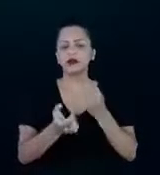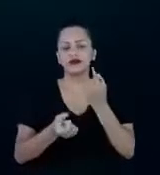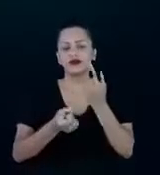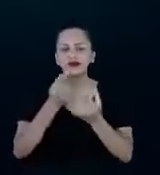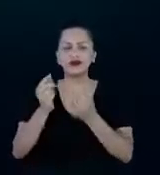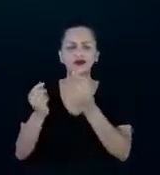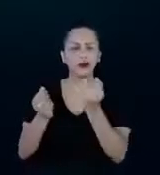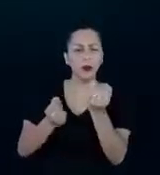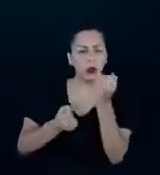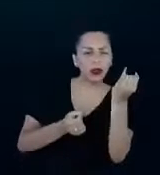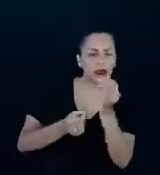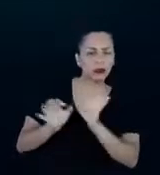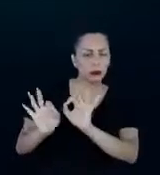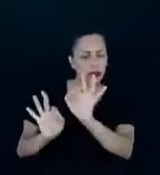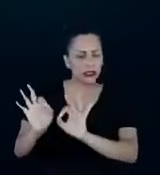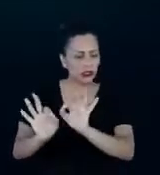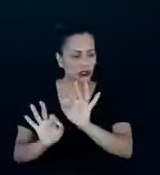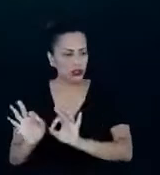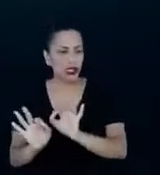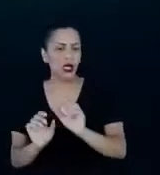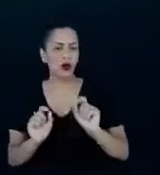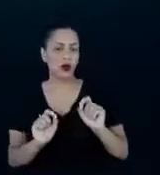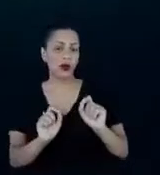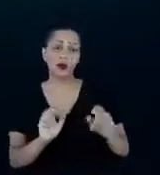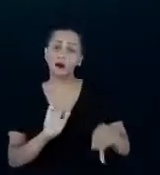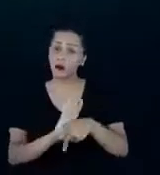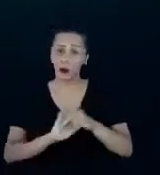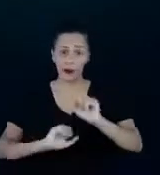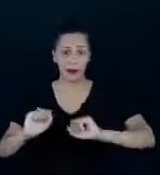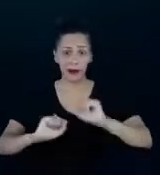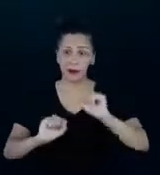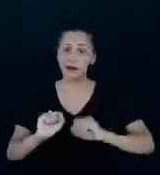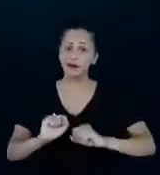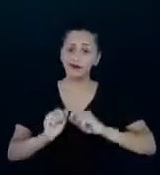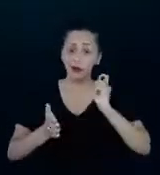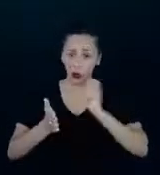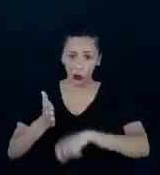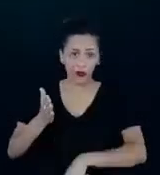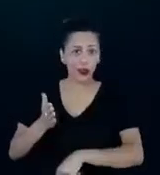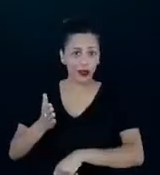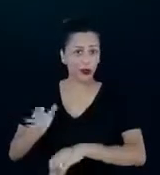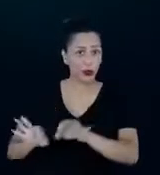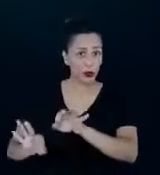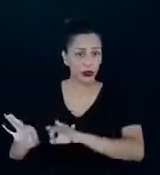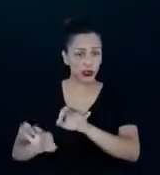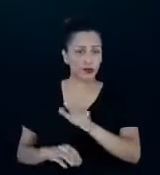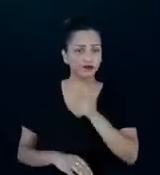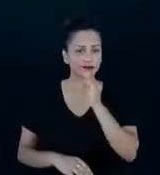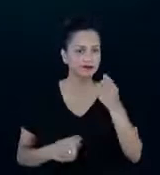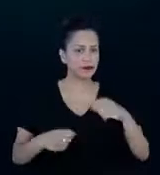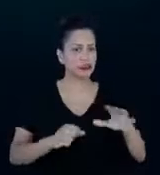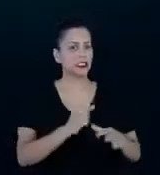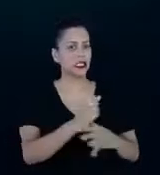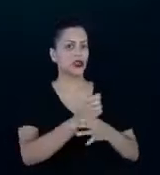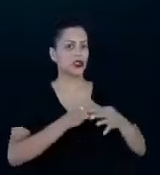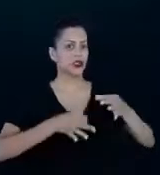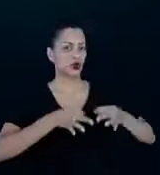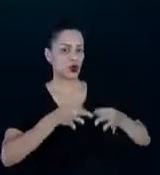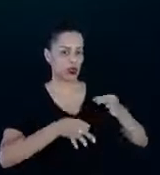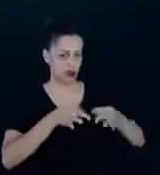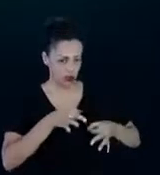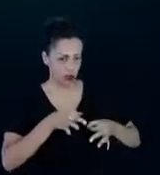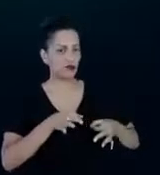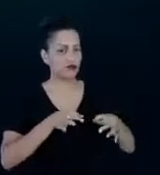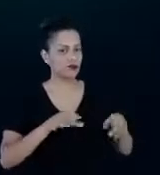permitir o planejamento dos ICTs, das próprias empresas que vão contratar os projetos, para dar segurança jurídica